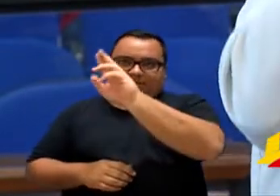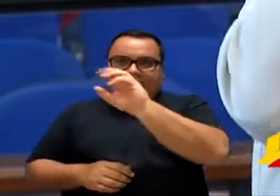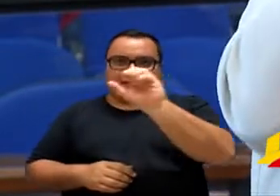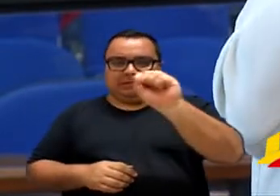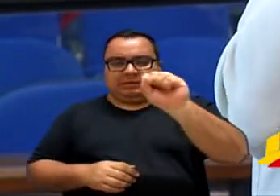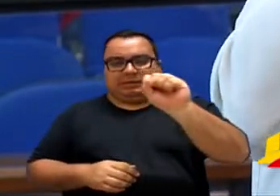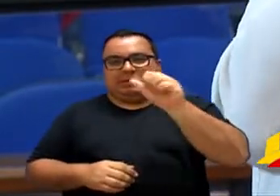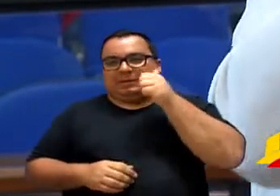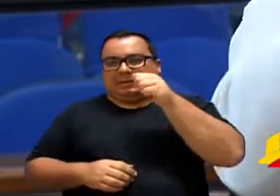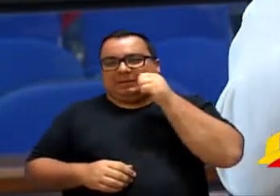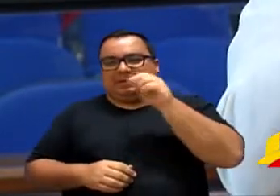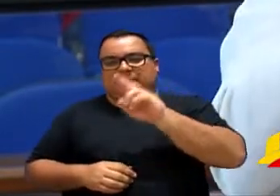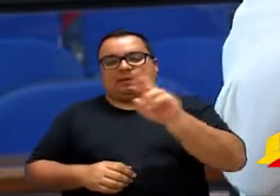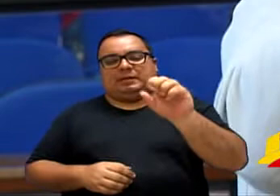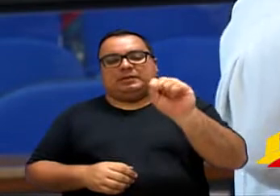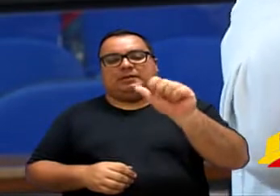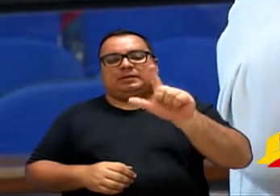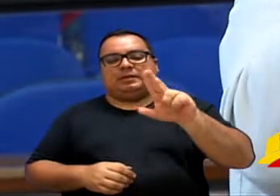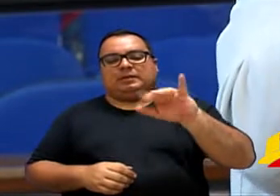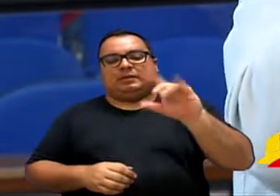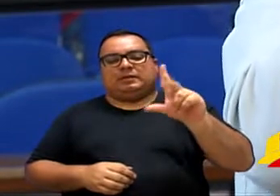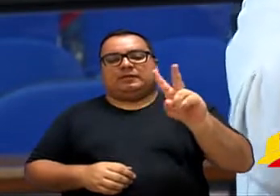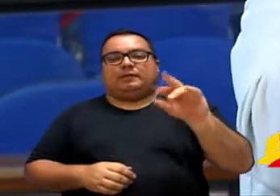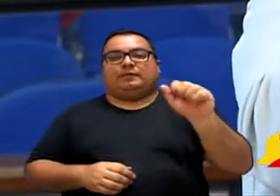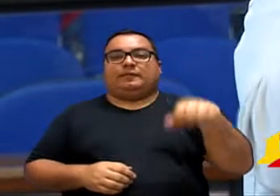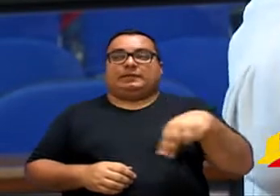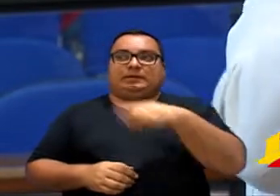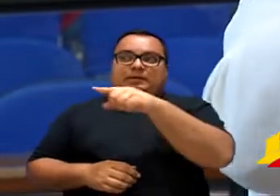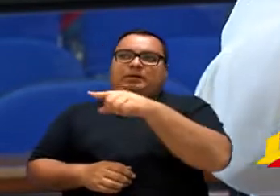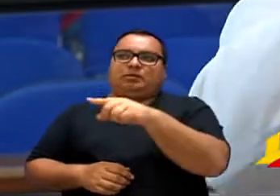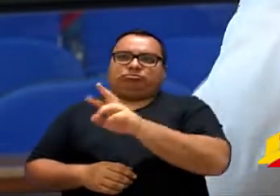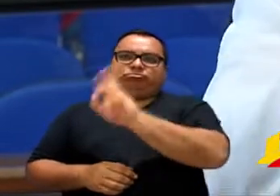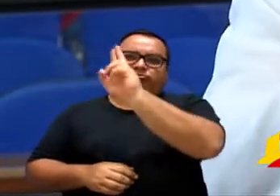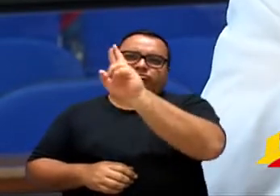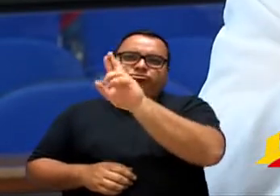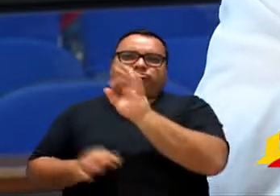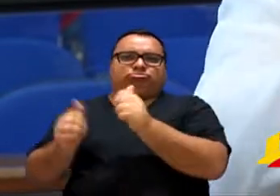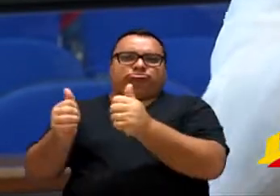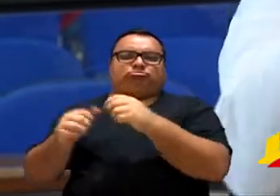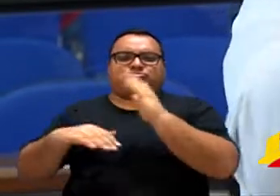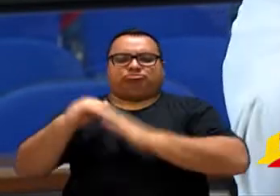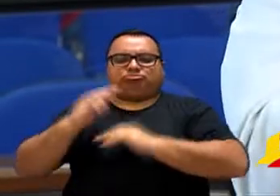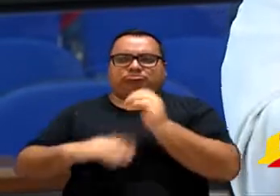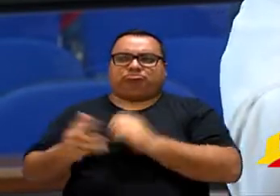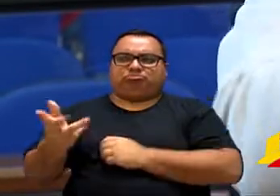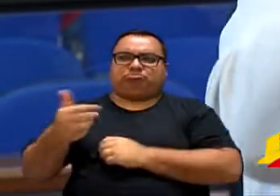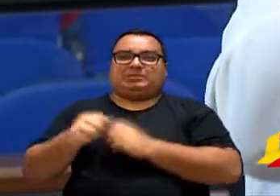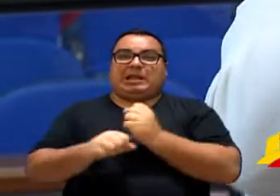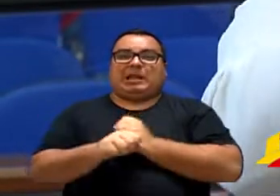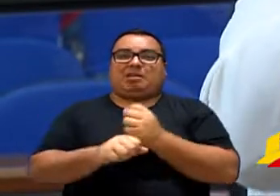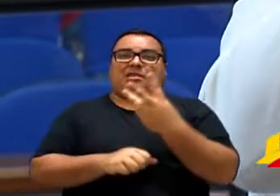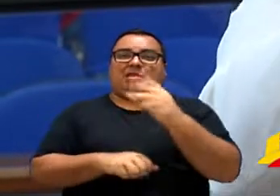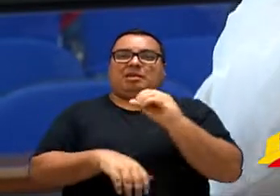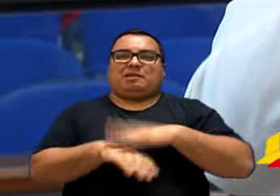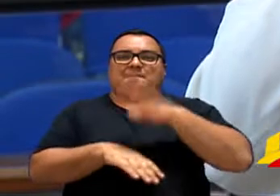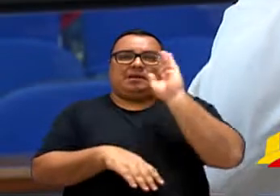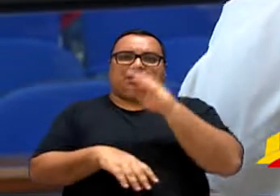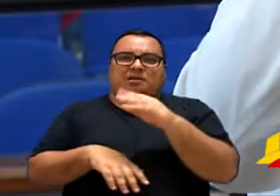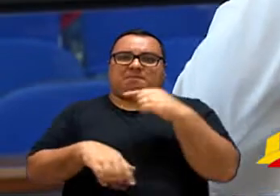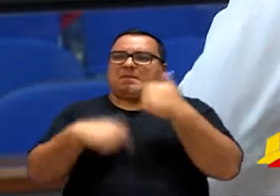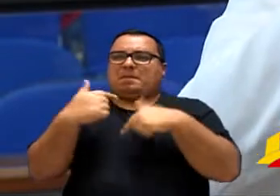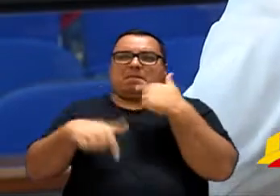que por mais de 30 anos foi procuradora e é procuradora do município eu estou dizendo que neste momento